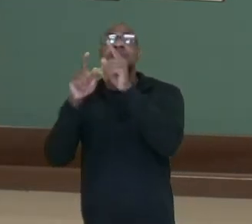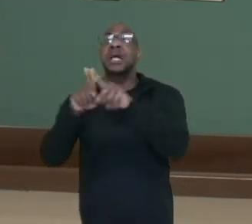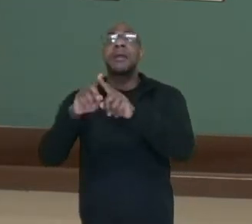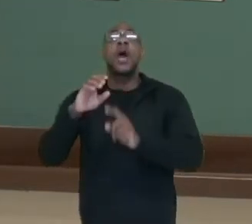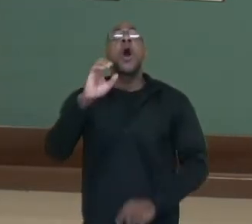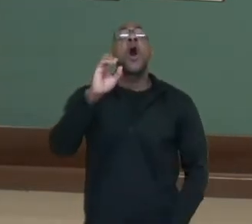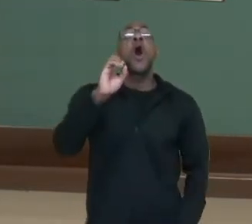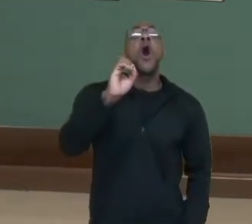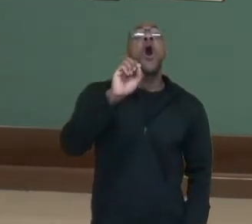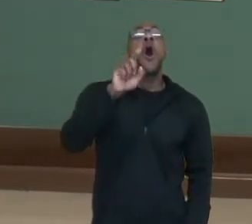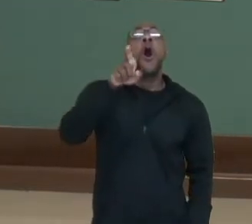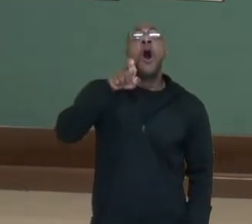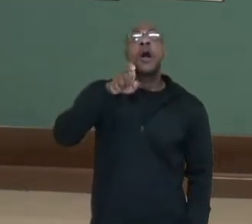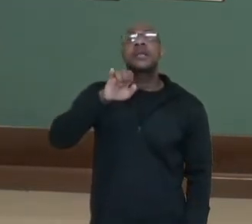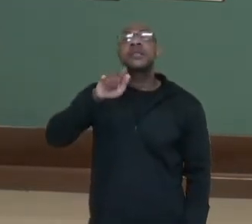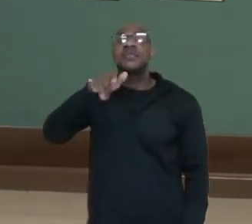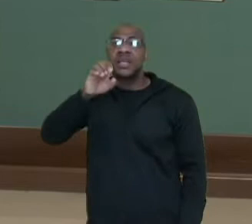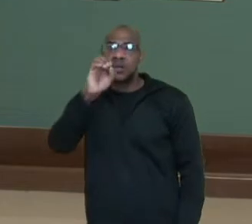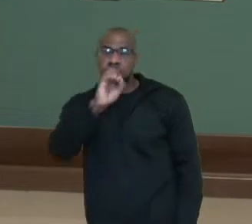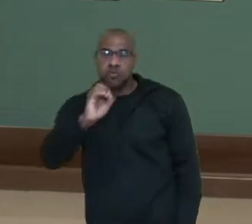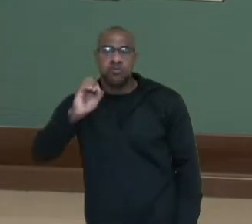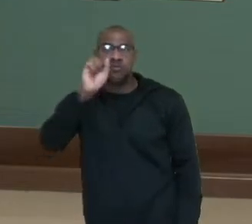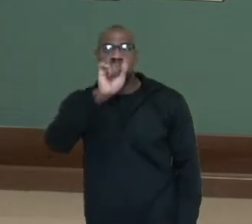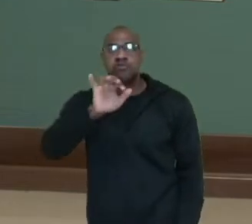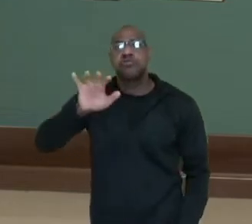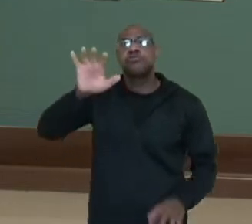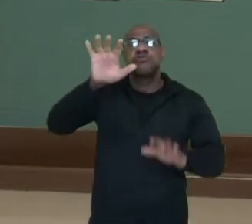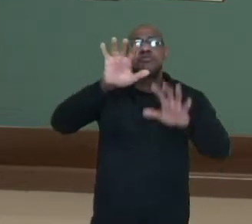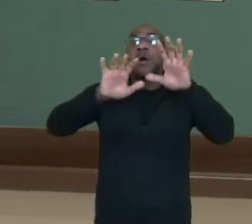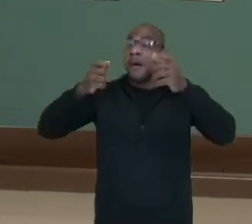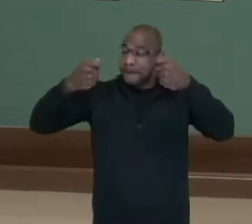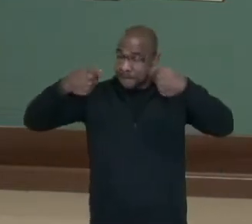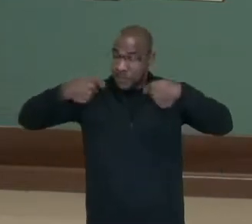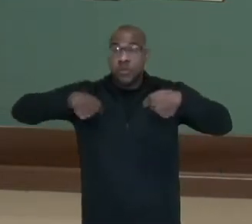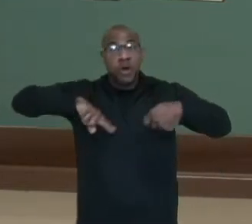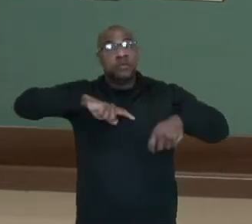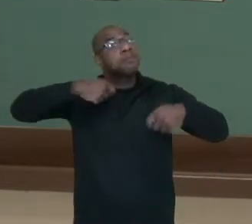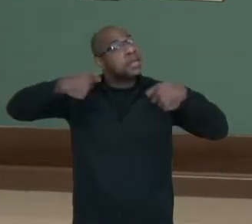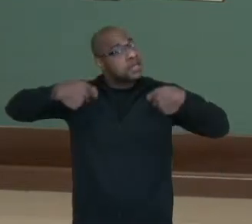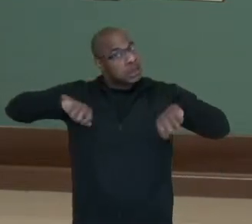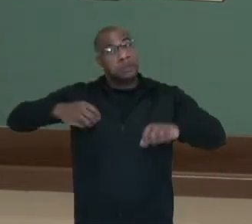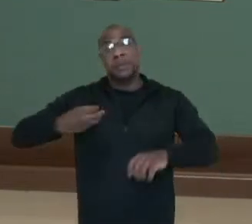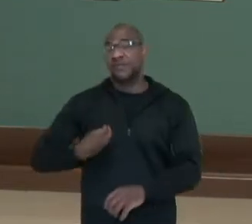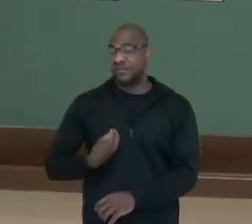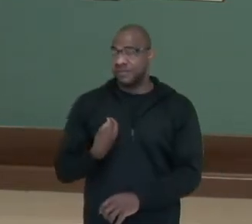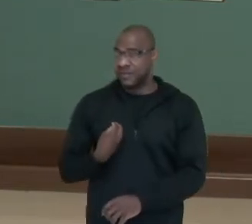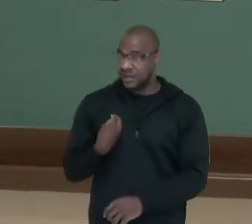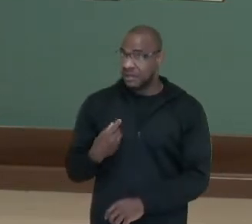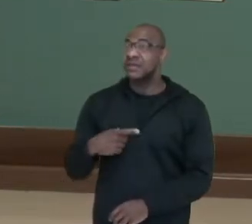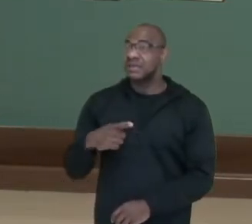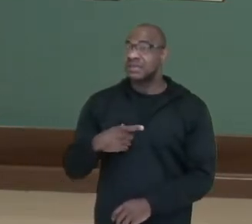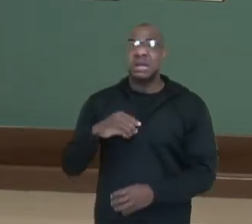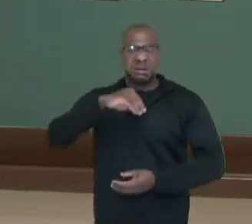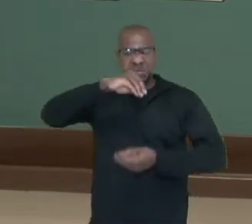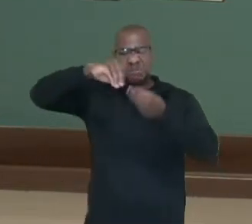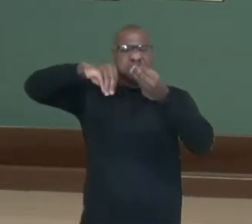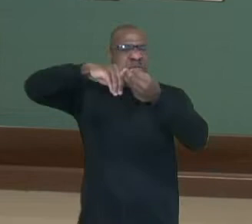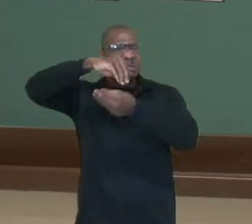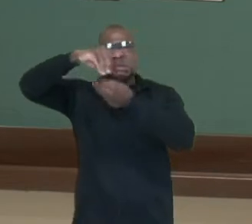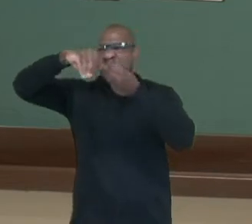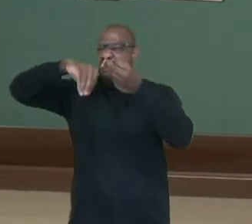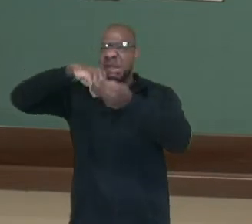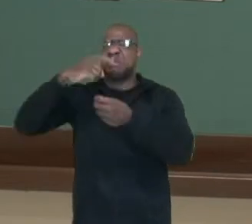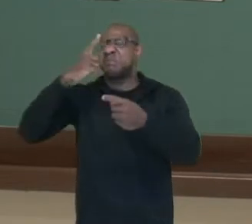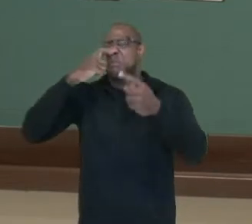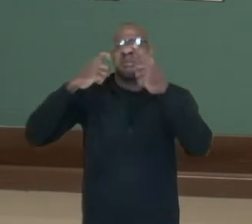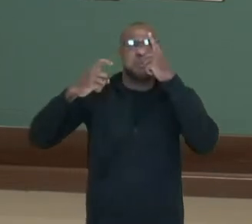nós, seres vivos, né? A maioria deles precisam para sobreviver. A gente vai ter um ar ali puro